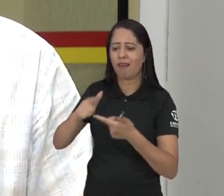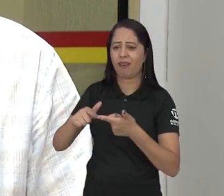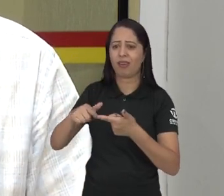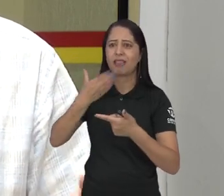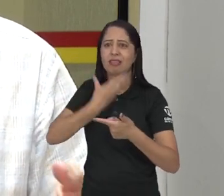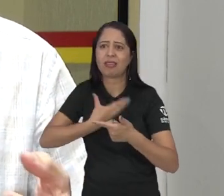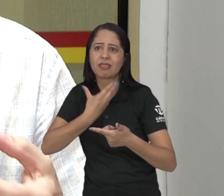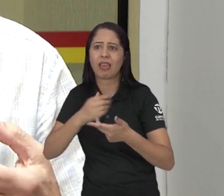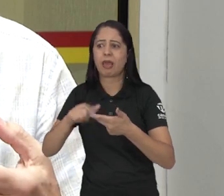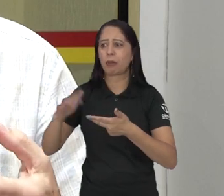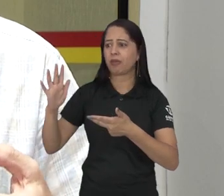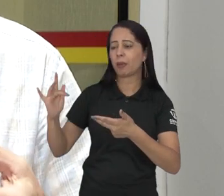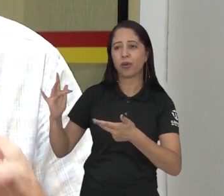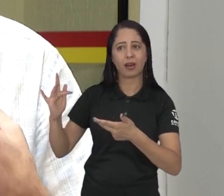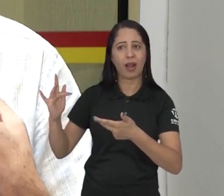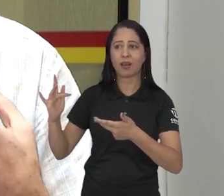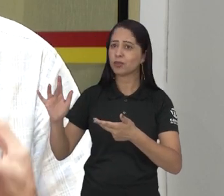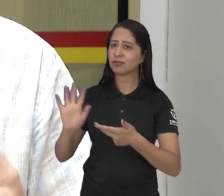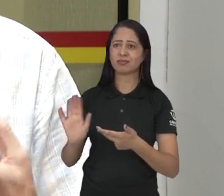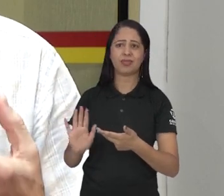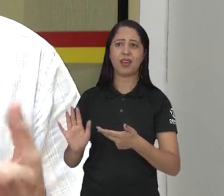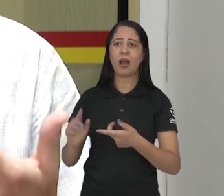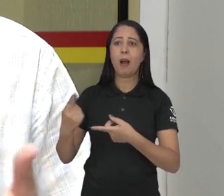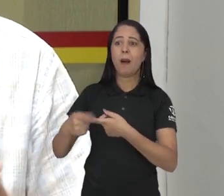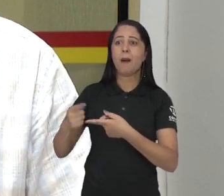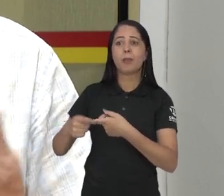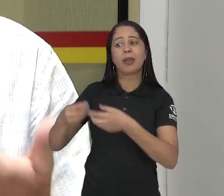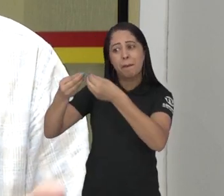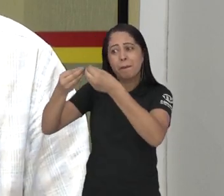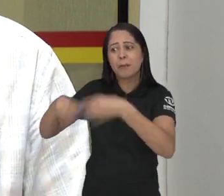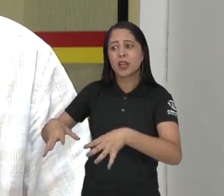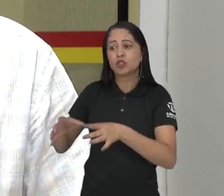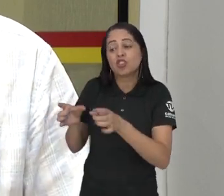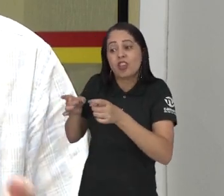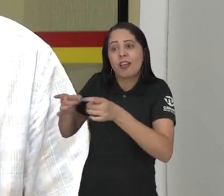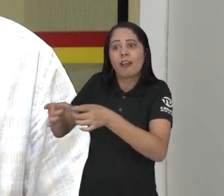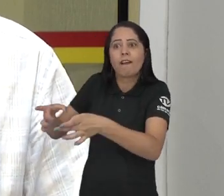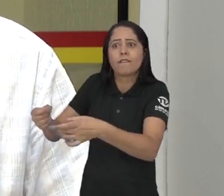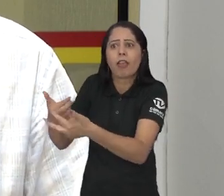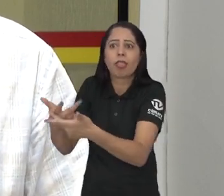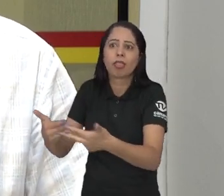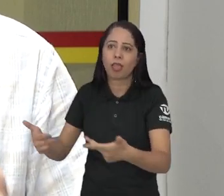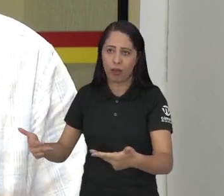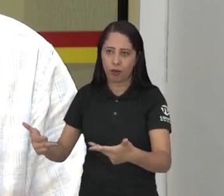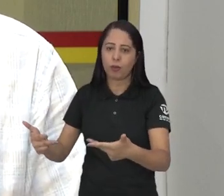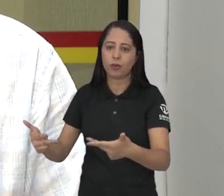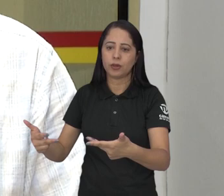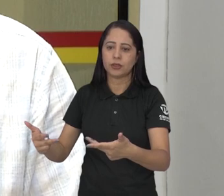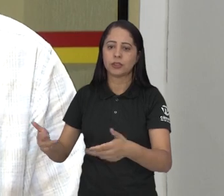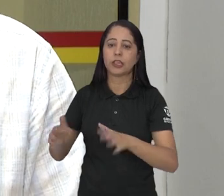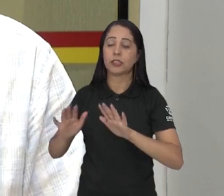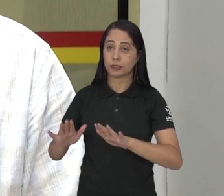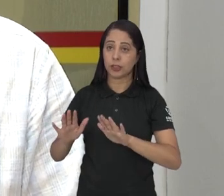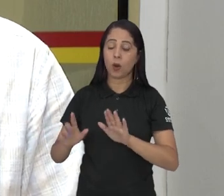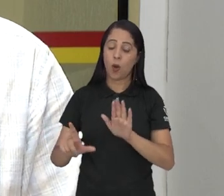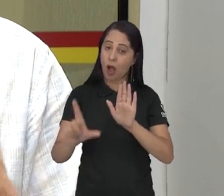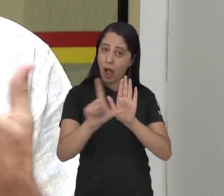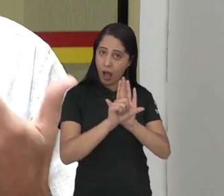no dia dos namorados que são épocas de extremo comércio de vendas bom para as vendas então